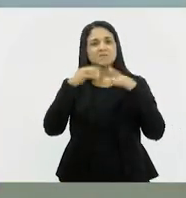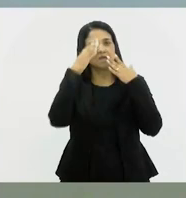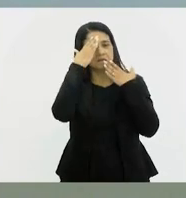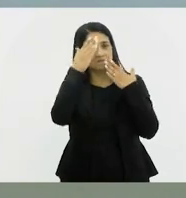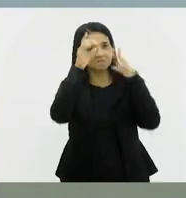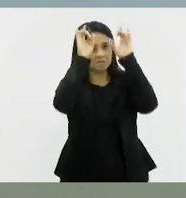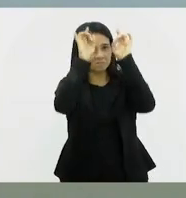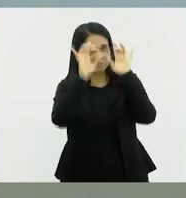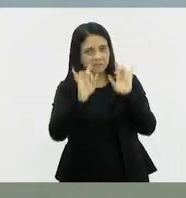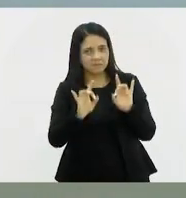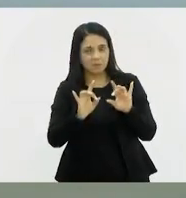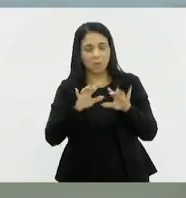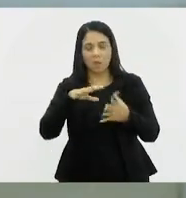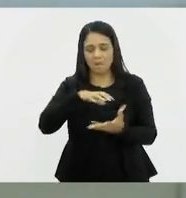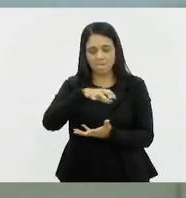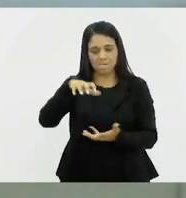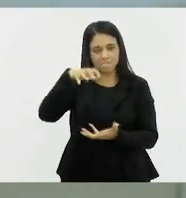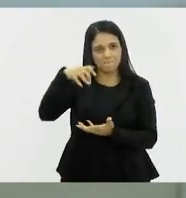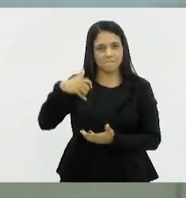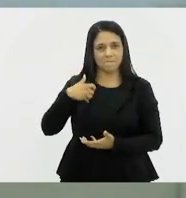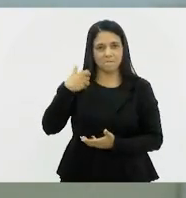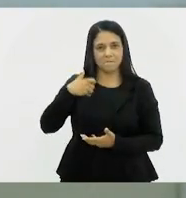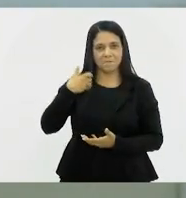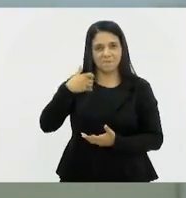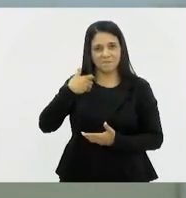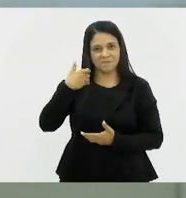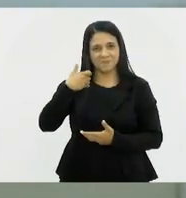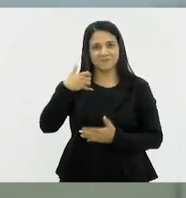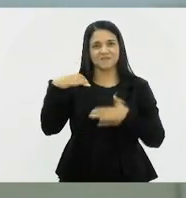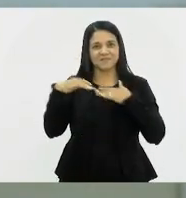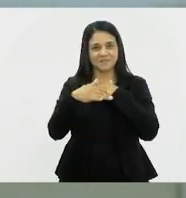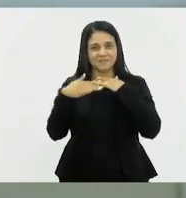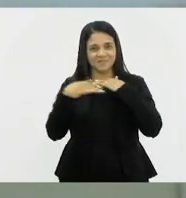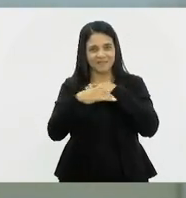à melhor idade de Volta Redonda.